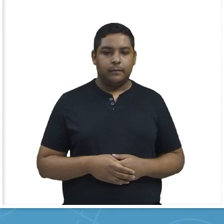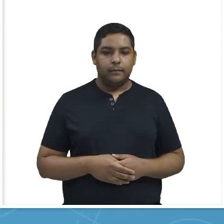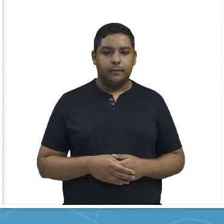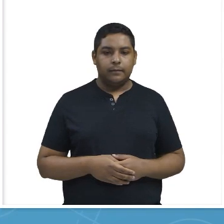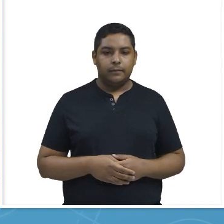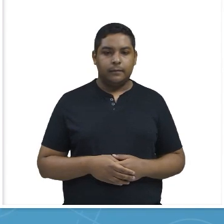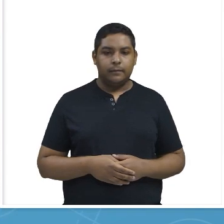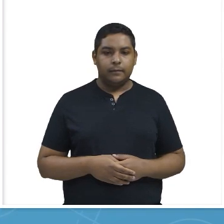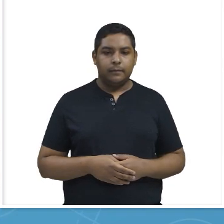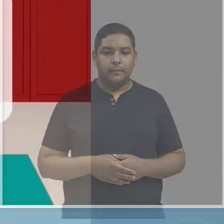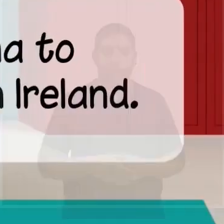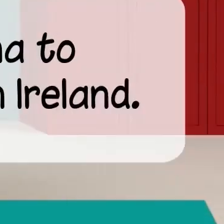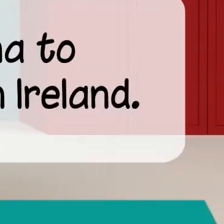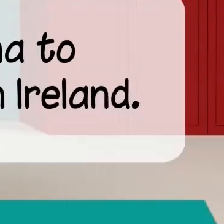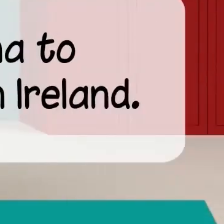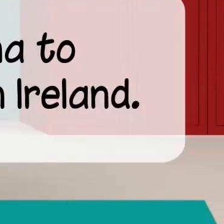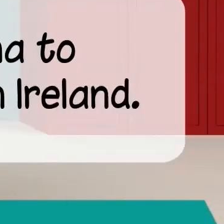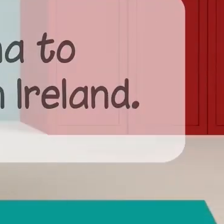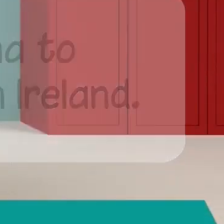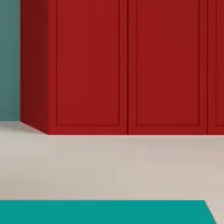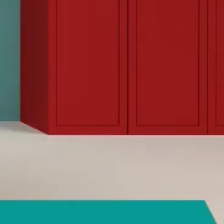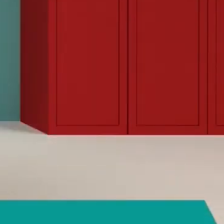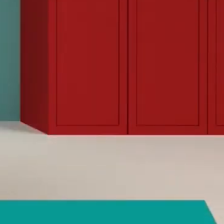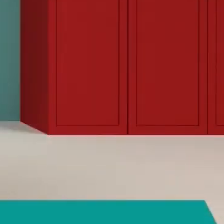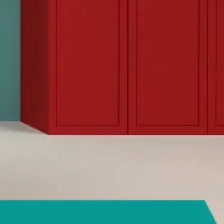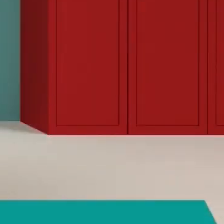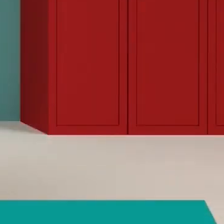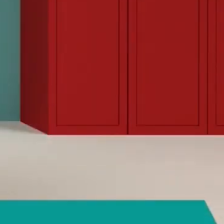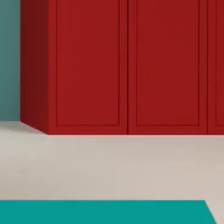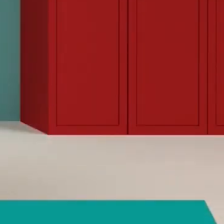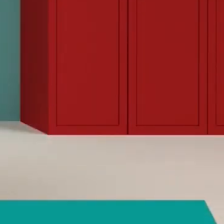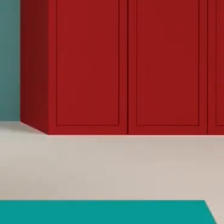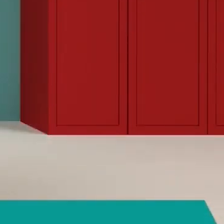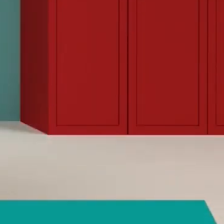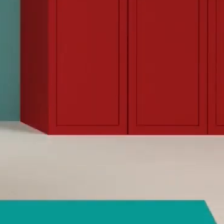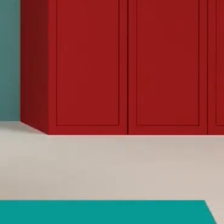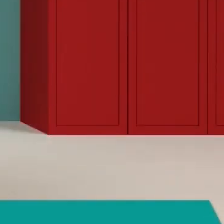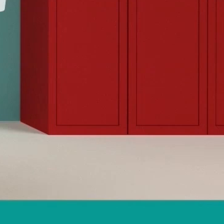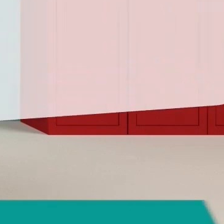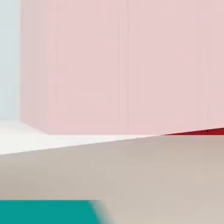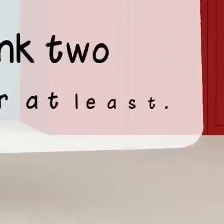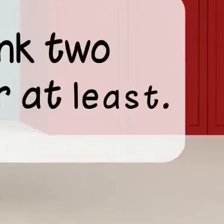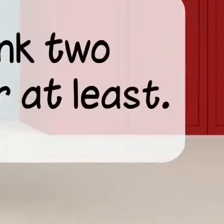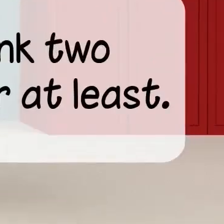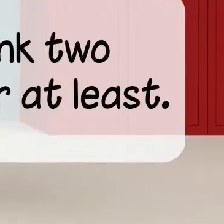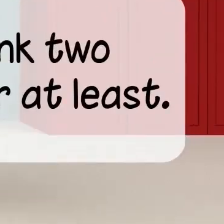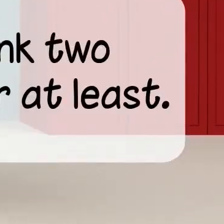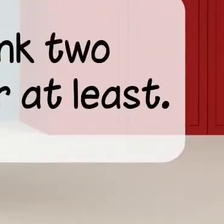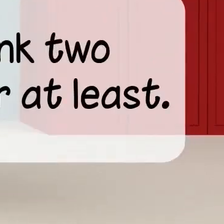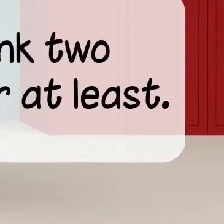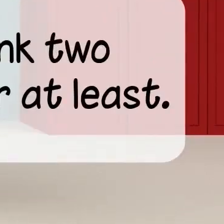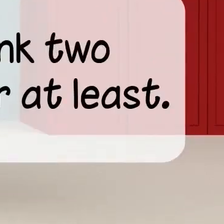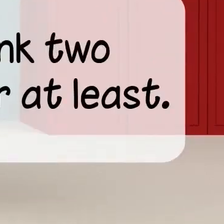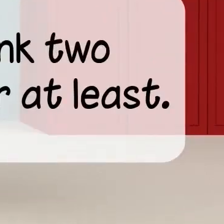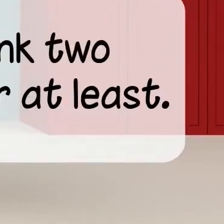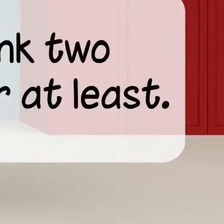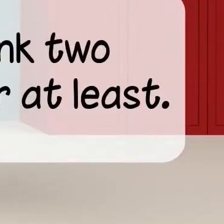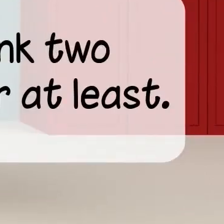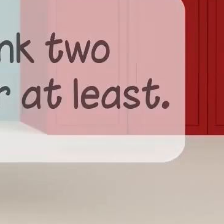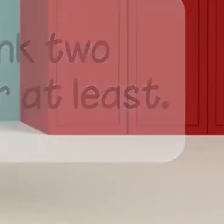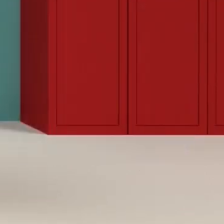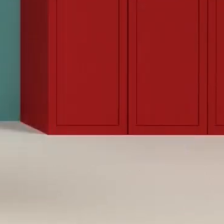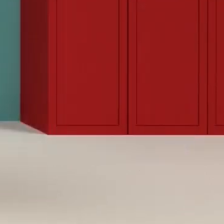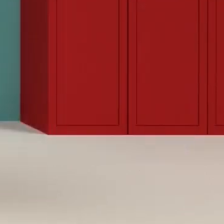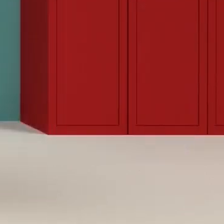semester? I'm gonna study in Ireland. For how long? Well, I think 2 semesters at